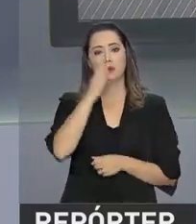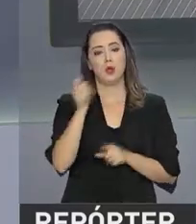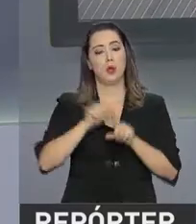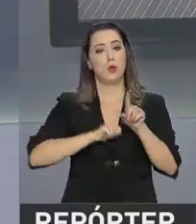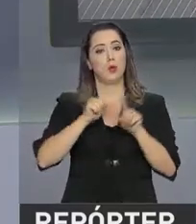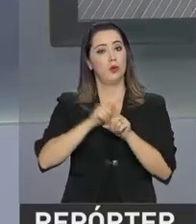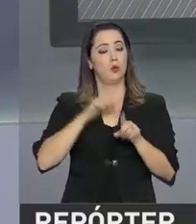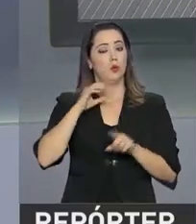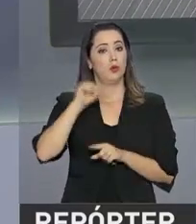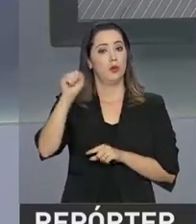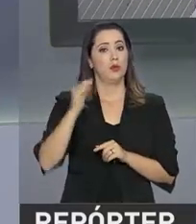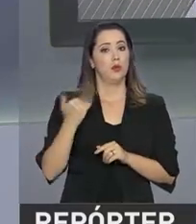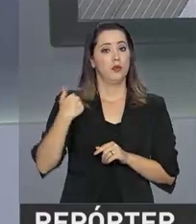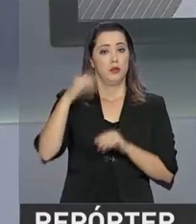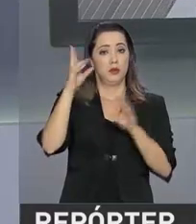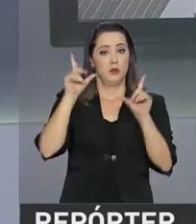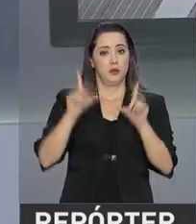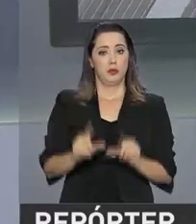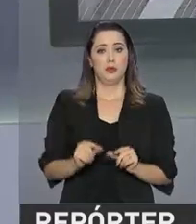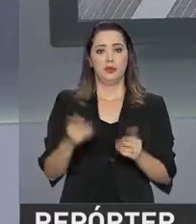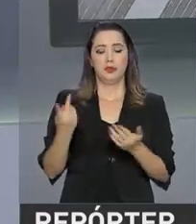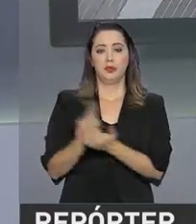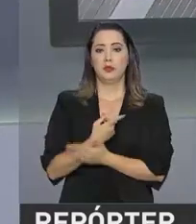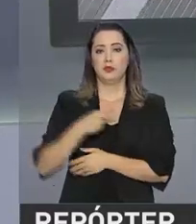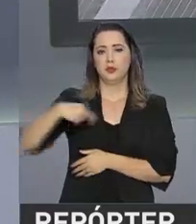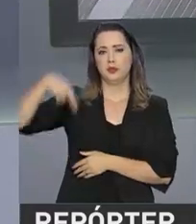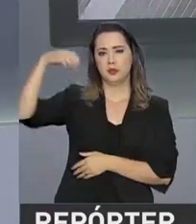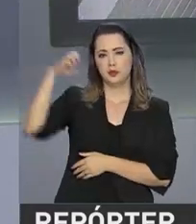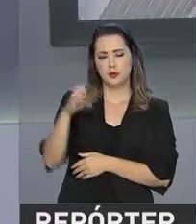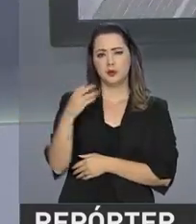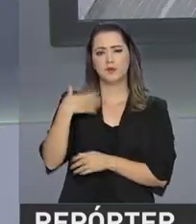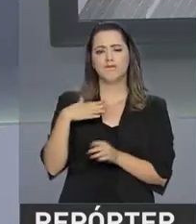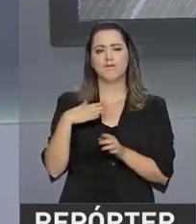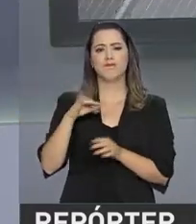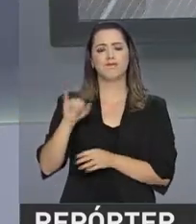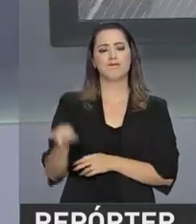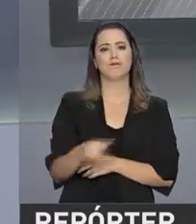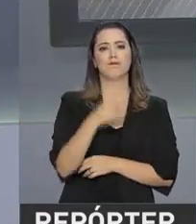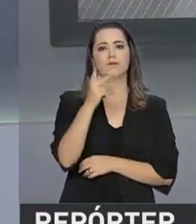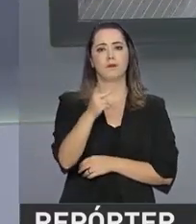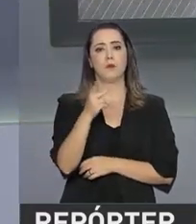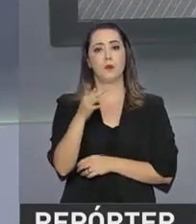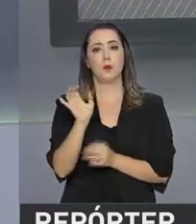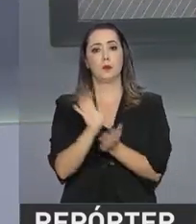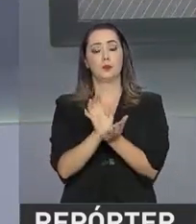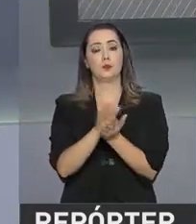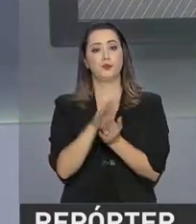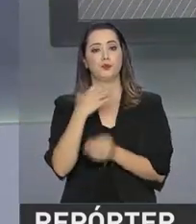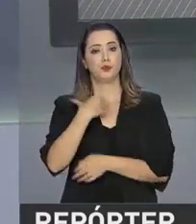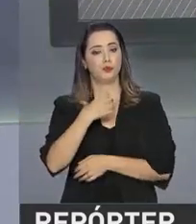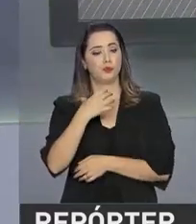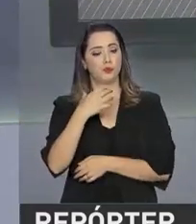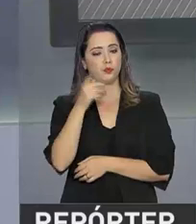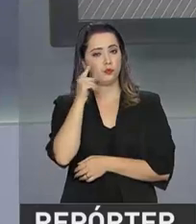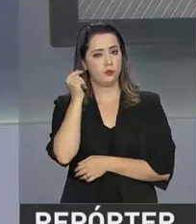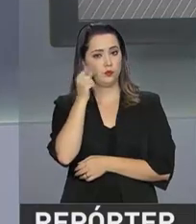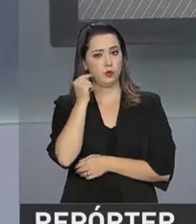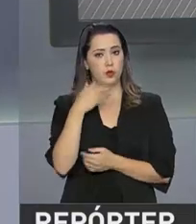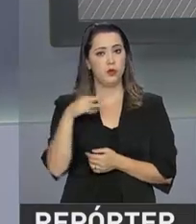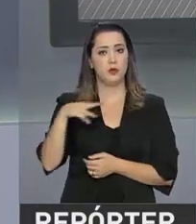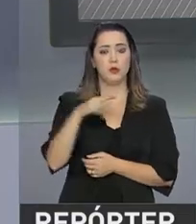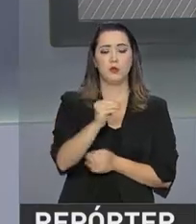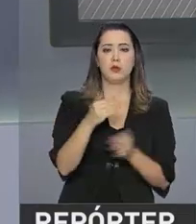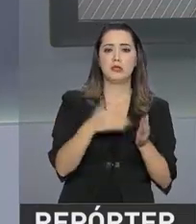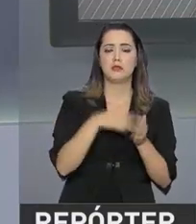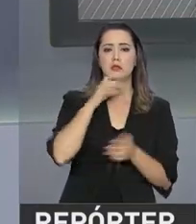de abril as maiores quedas ocorreram na região nordeste em joão pessoa recife e fortaleza entre março e abril caíram